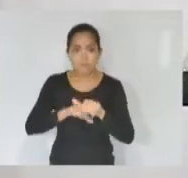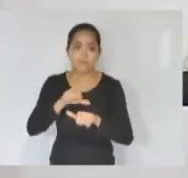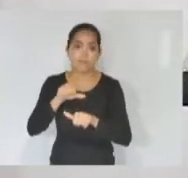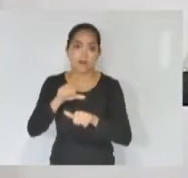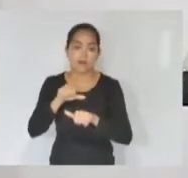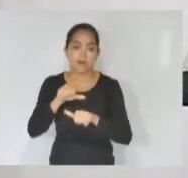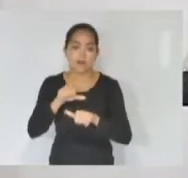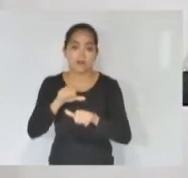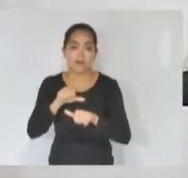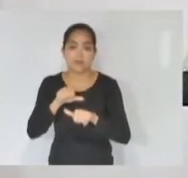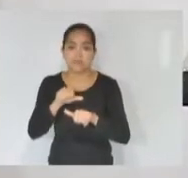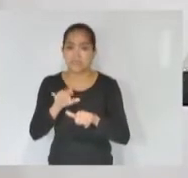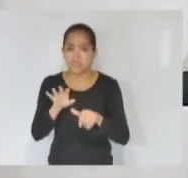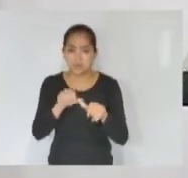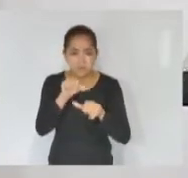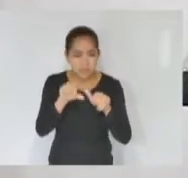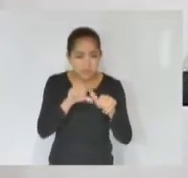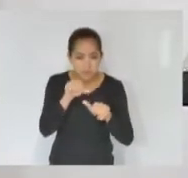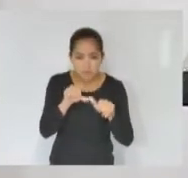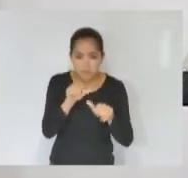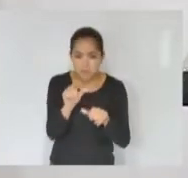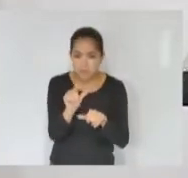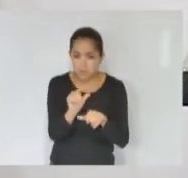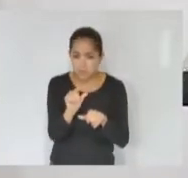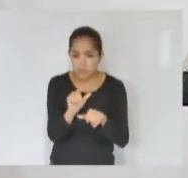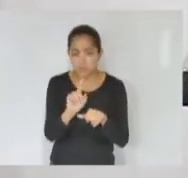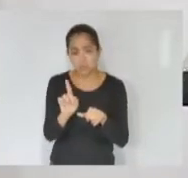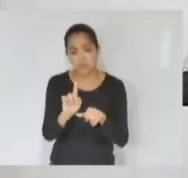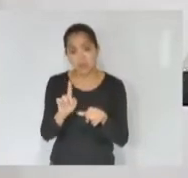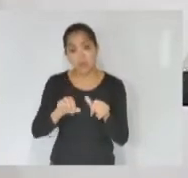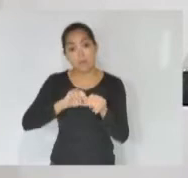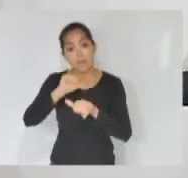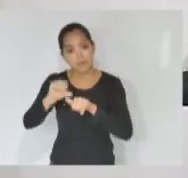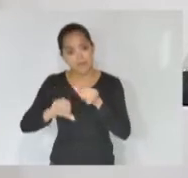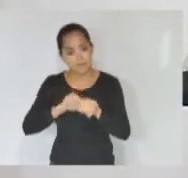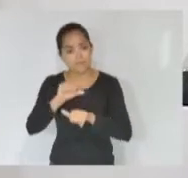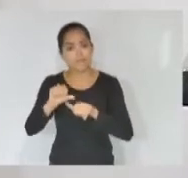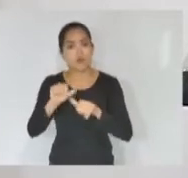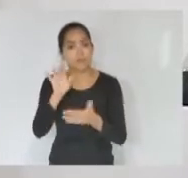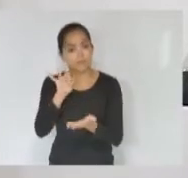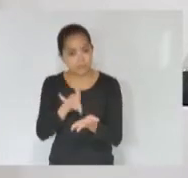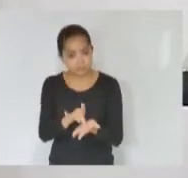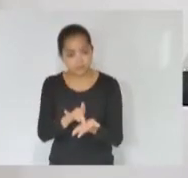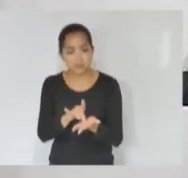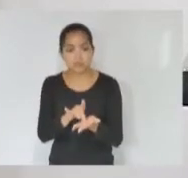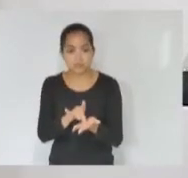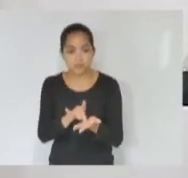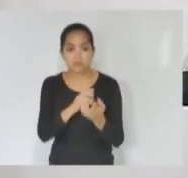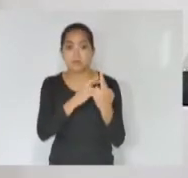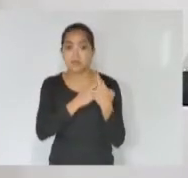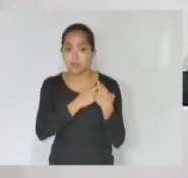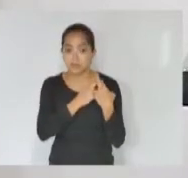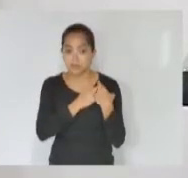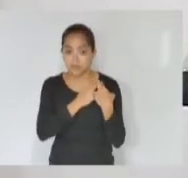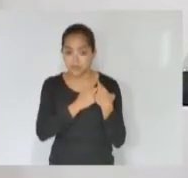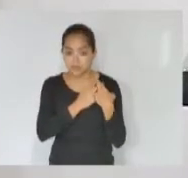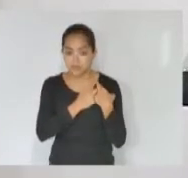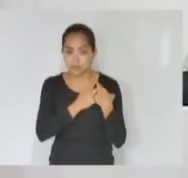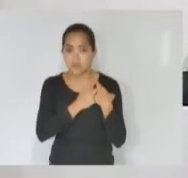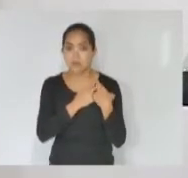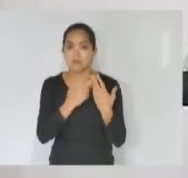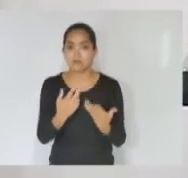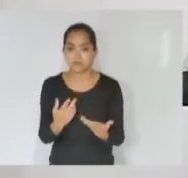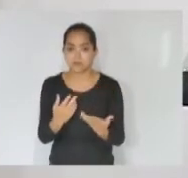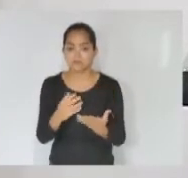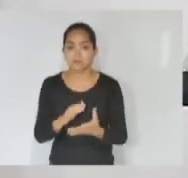não essa reforminha que foi enviada pelo Moisés, mas uma reforma de verdade, responsável e que garanta o equilíbrio de